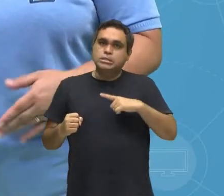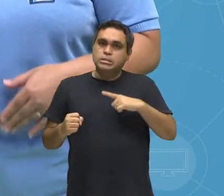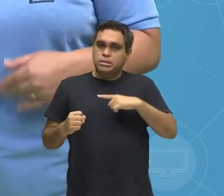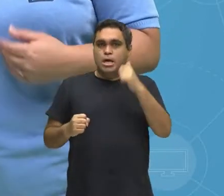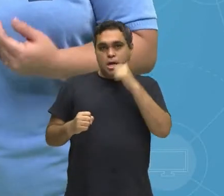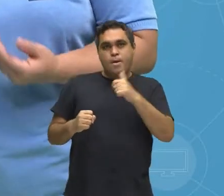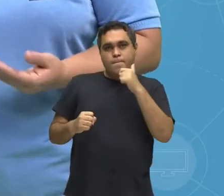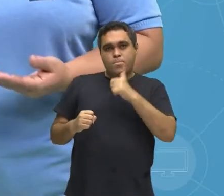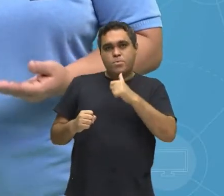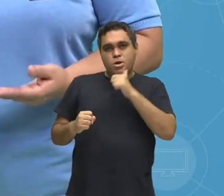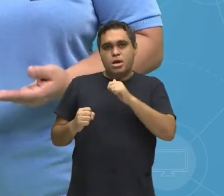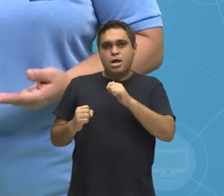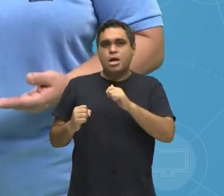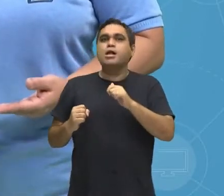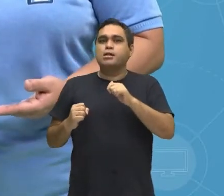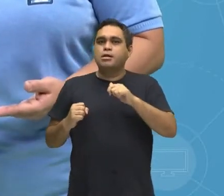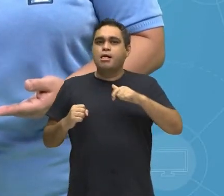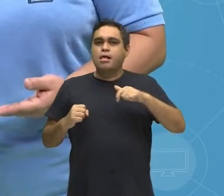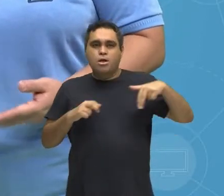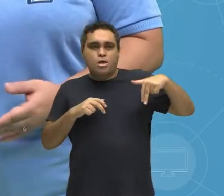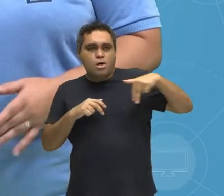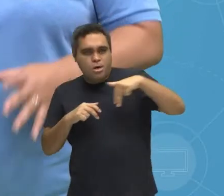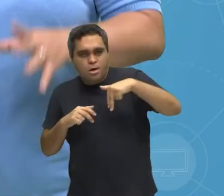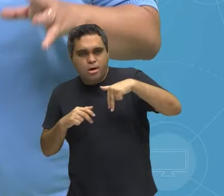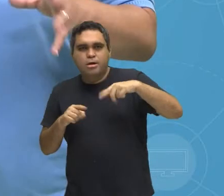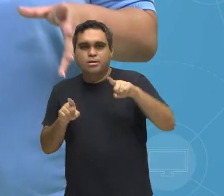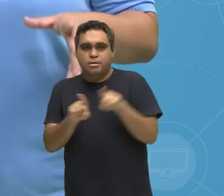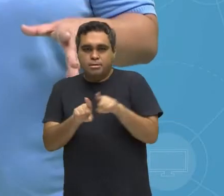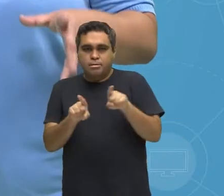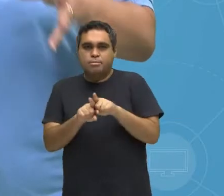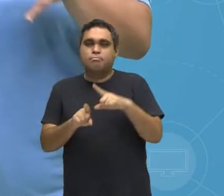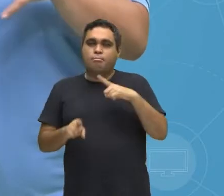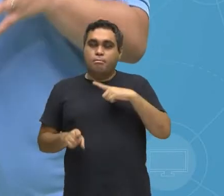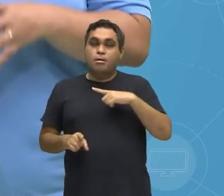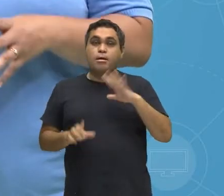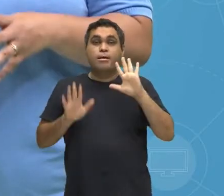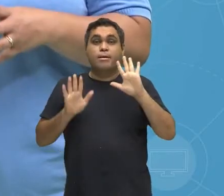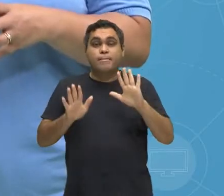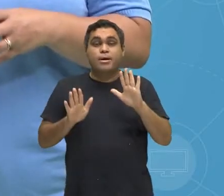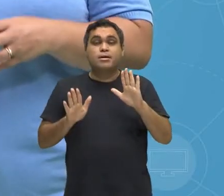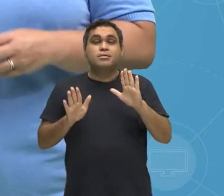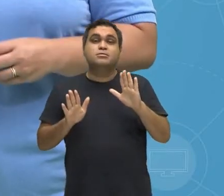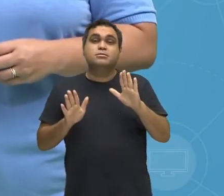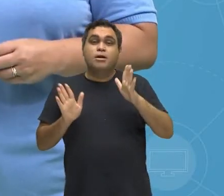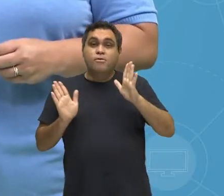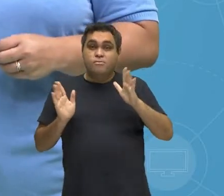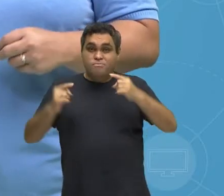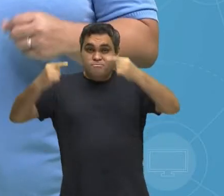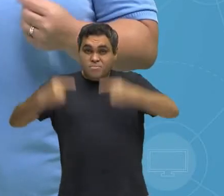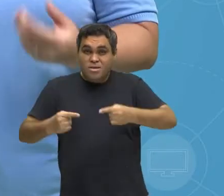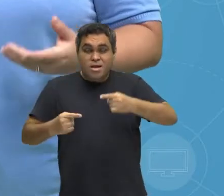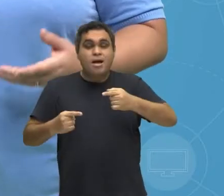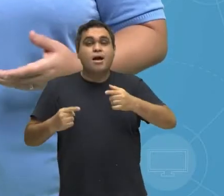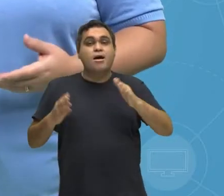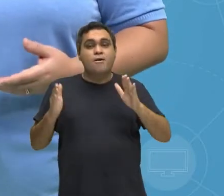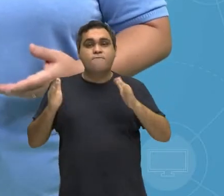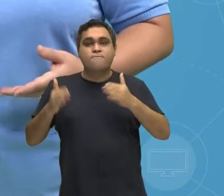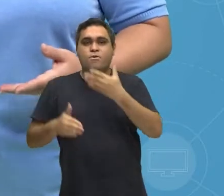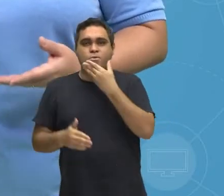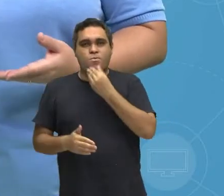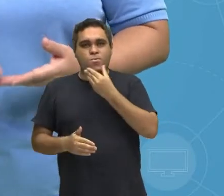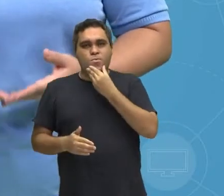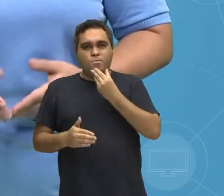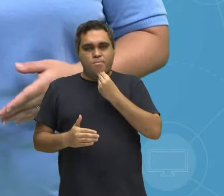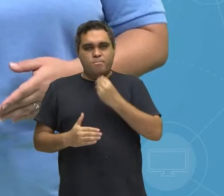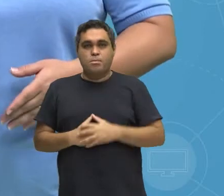competirem, correrem nessa prova, né? Ela é exclusiva dos homens. Cada etnia